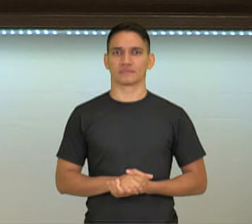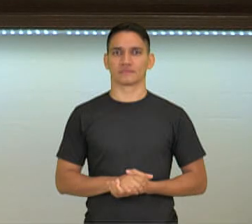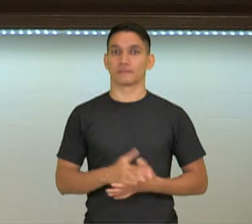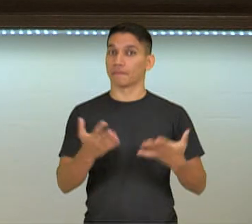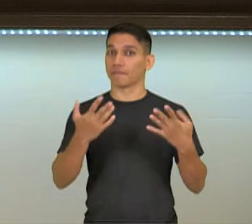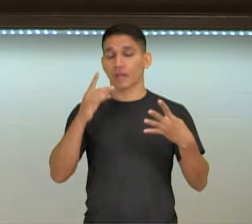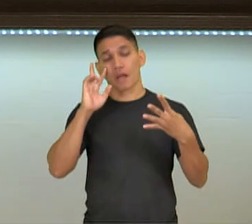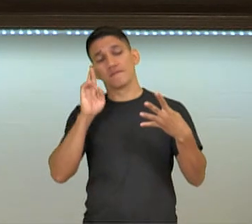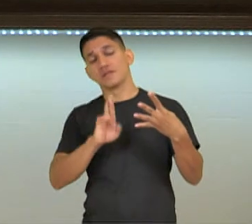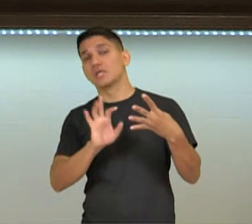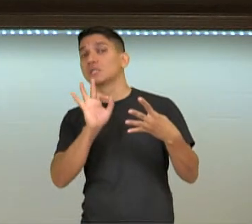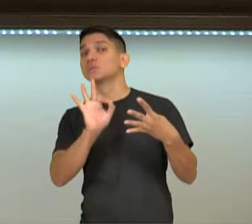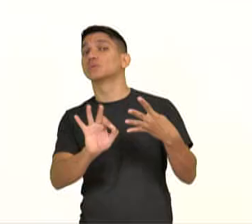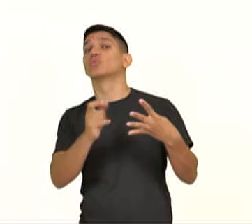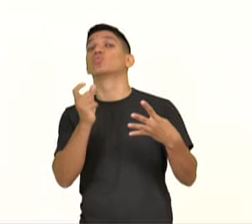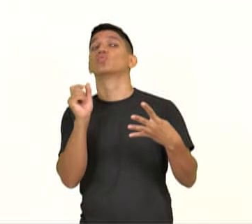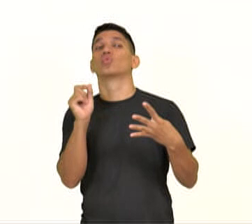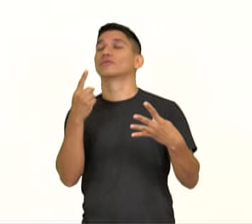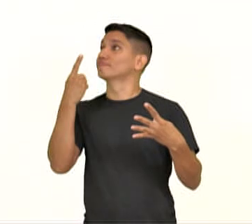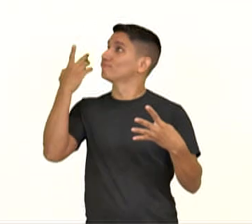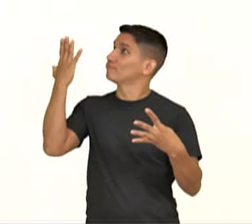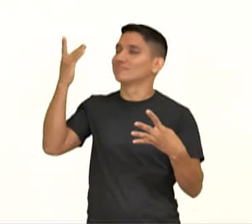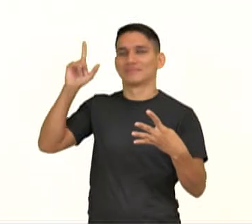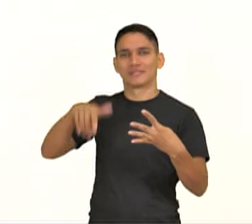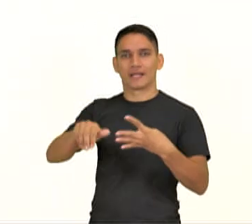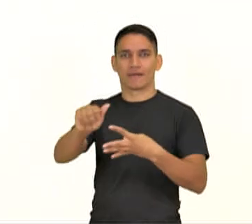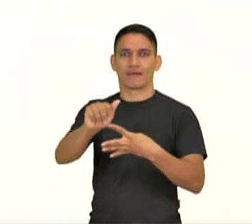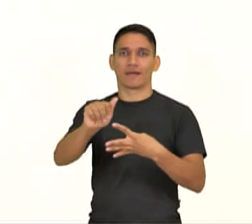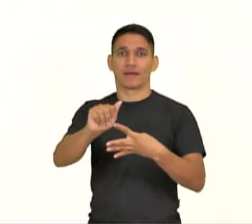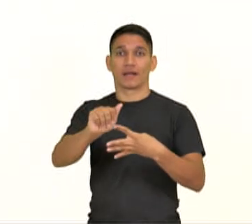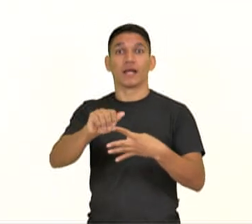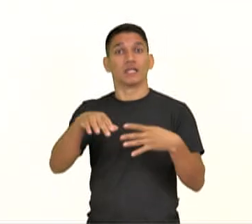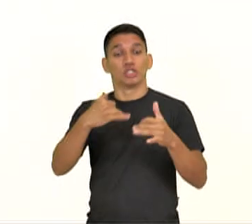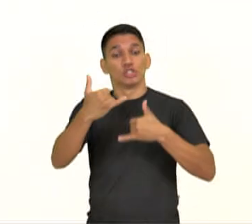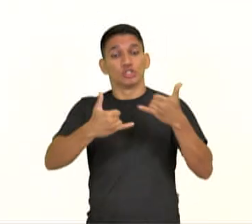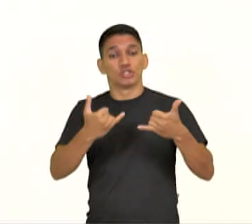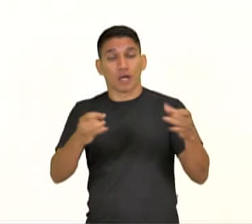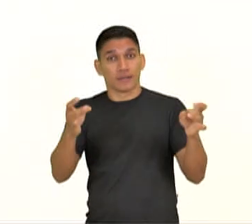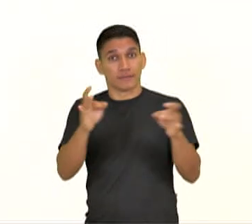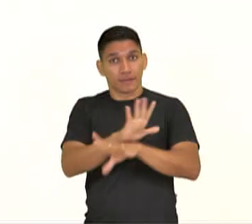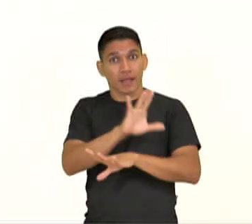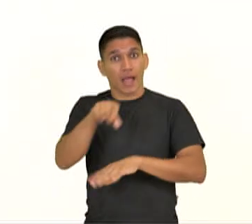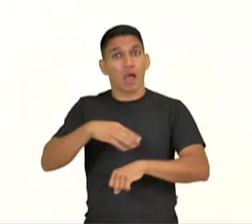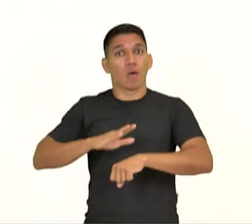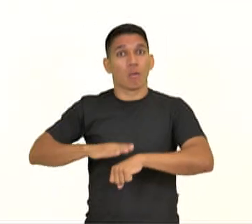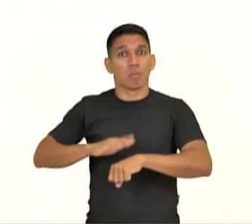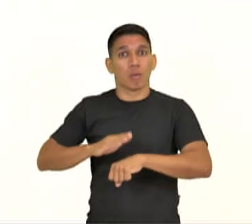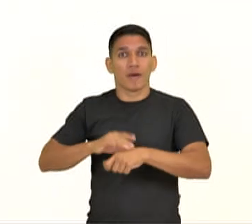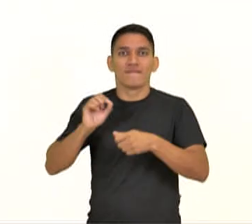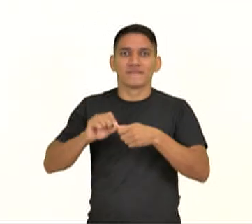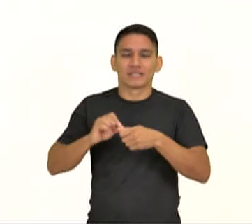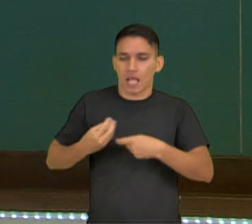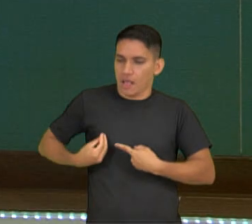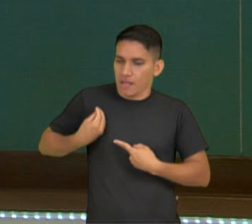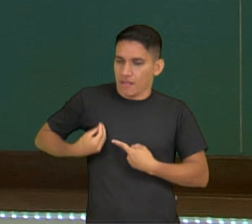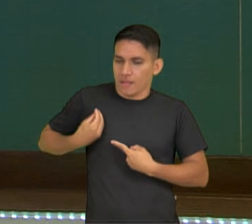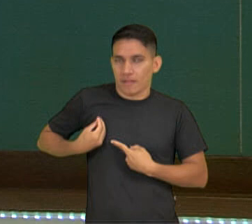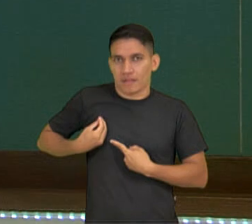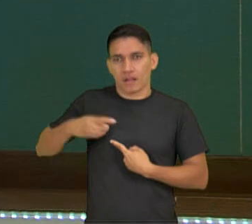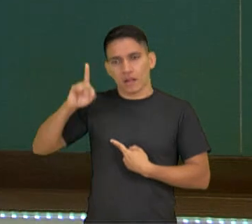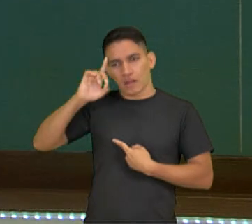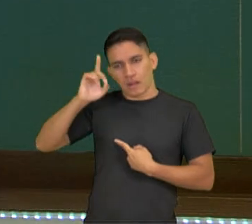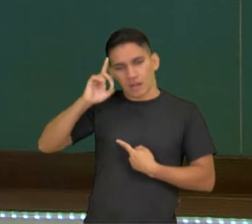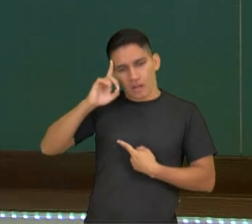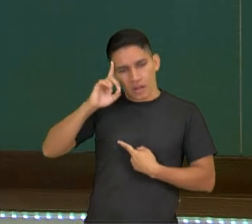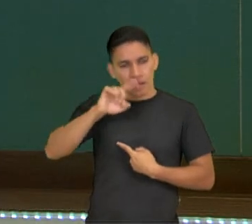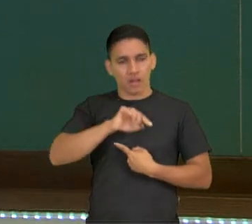Vamos ver a resposta correta? Letra A. Os jogos de fechamento, eles são um momento para fazer uma ligação entre a vivência e